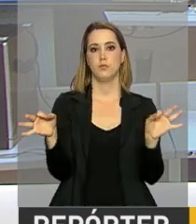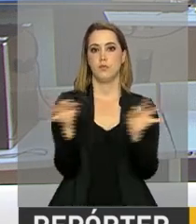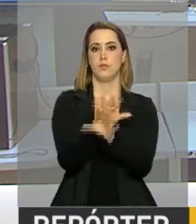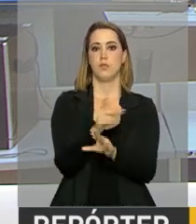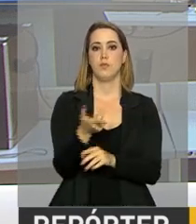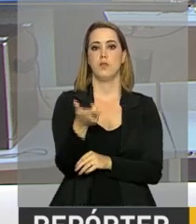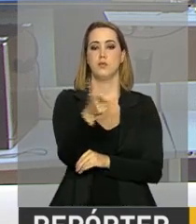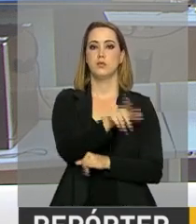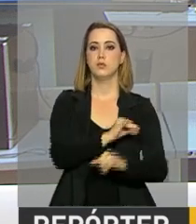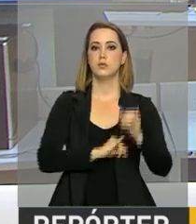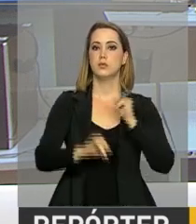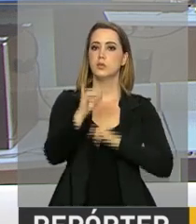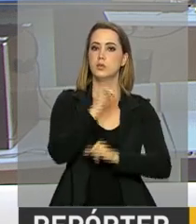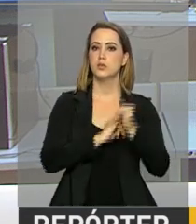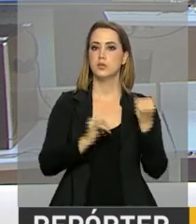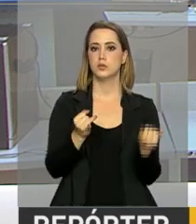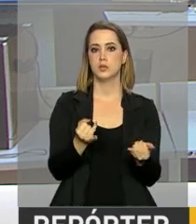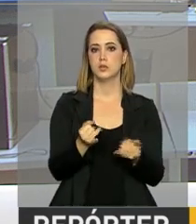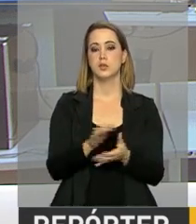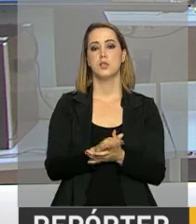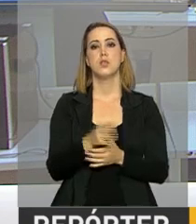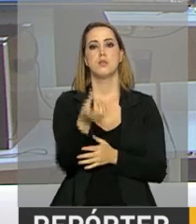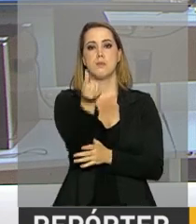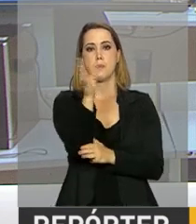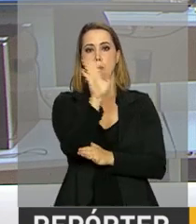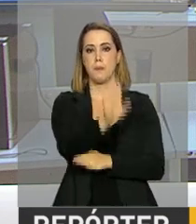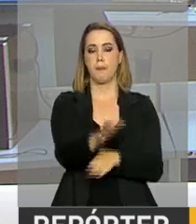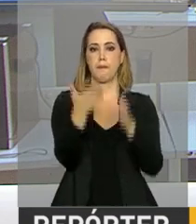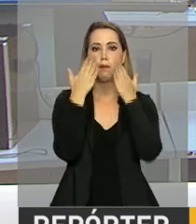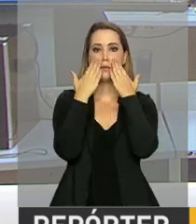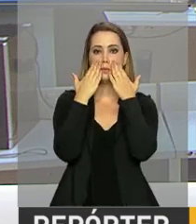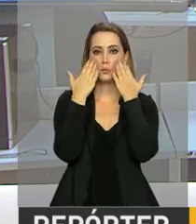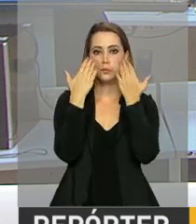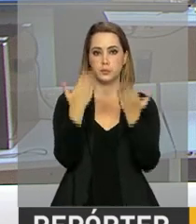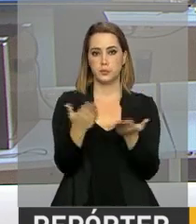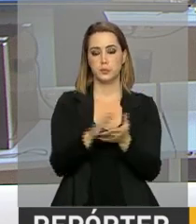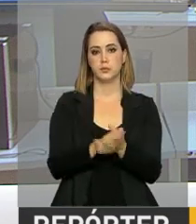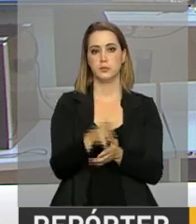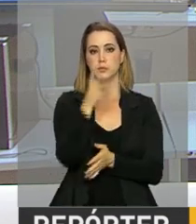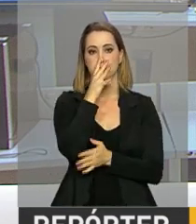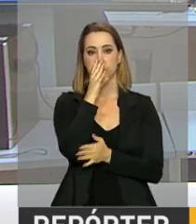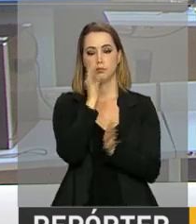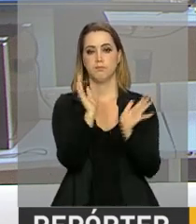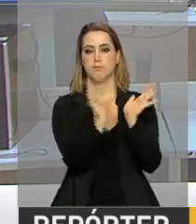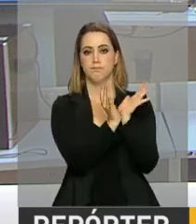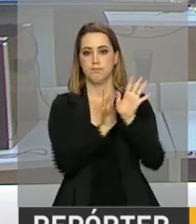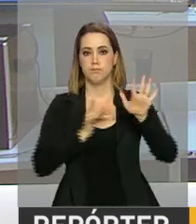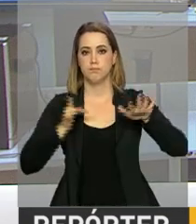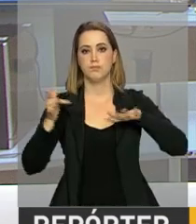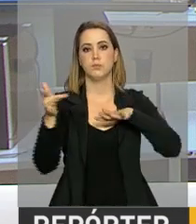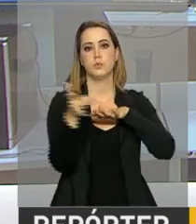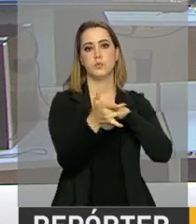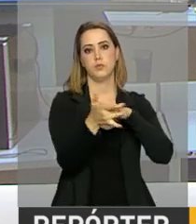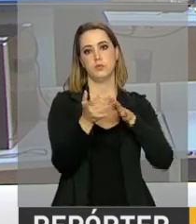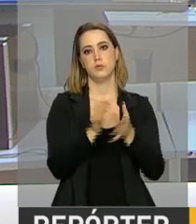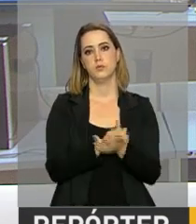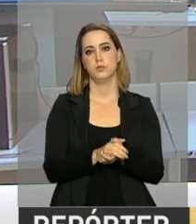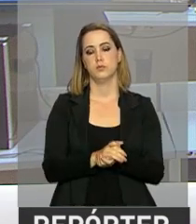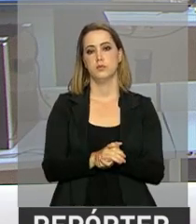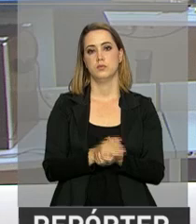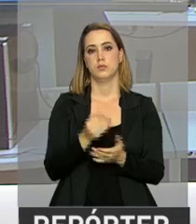aqui. Podemos voltar a qualquer momento com outras informações ou às 18h na próxima edição. Acompanhe as novidades também pelas nossas redes